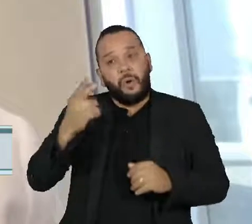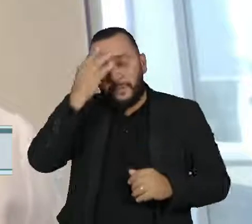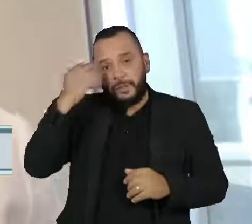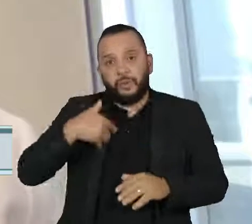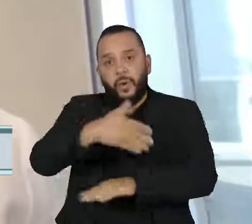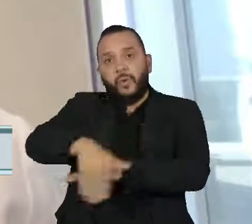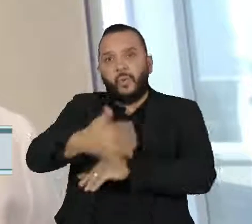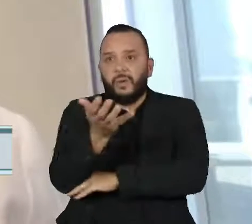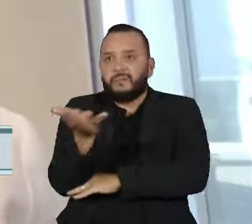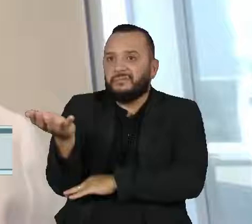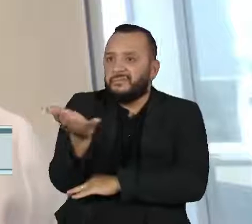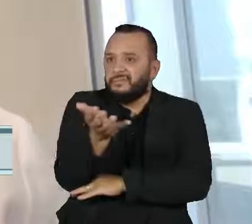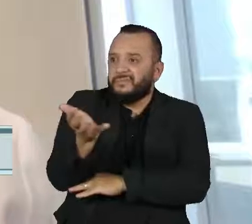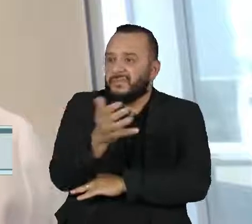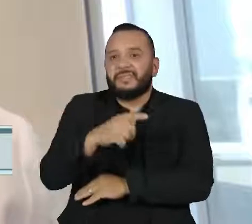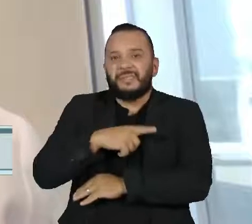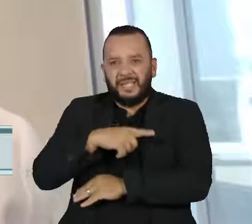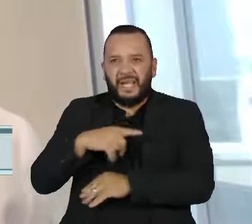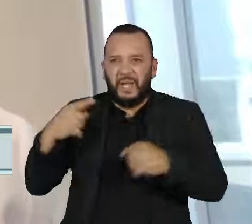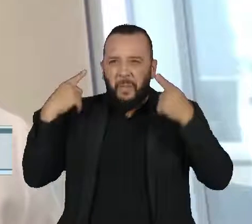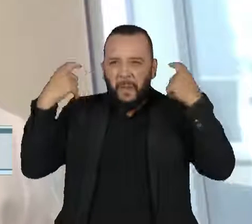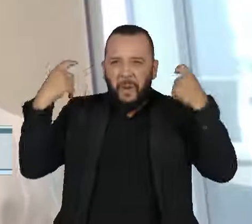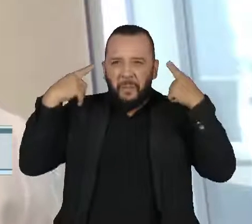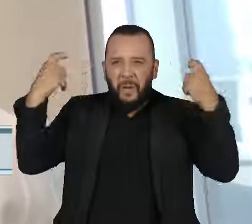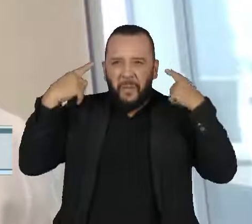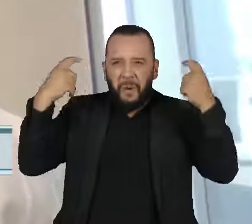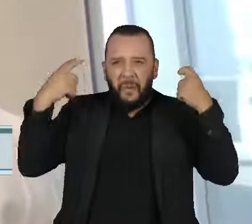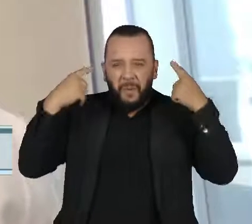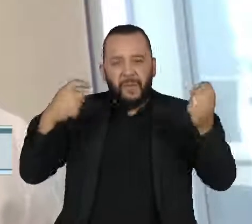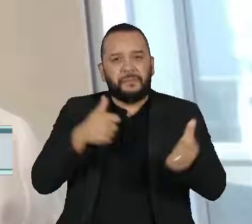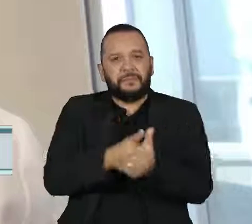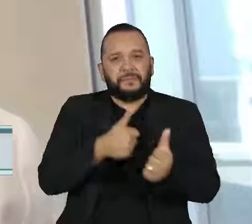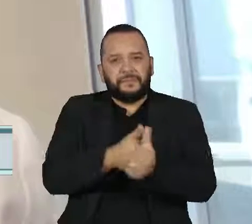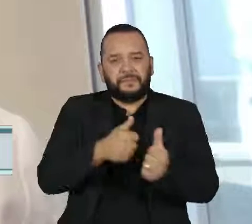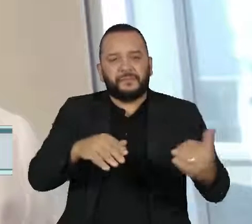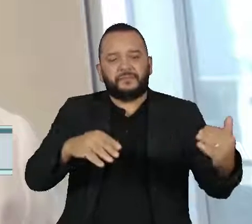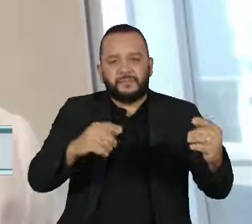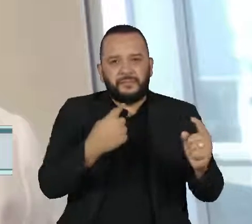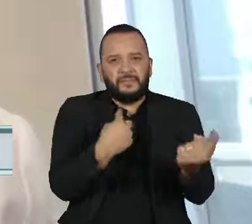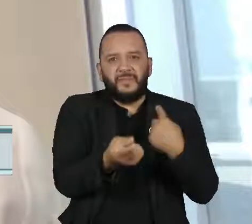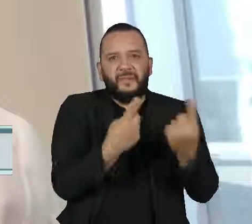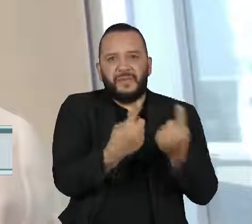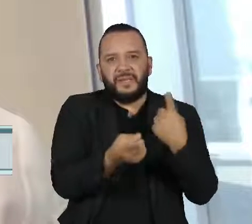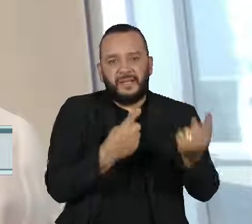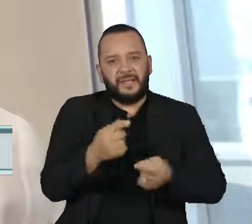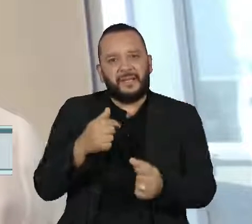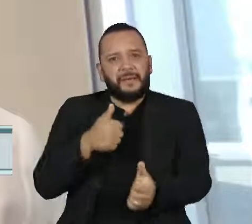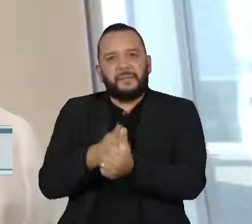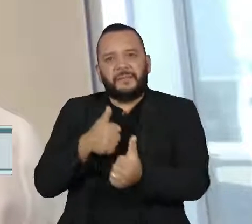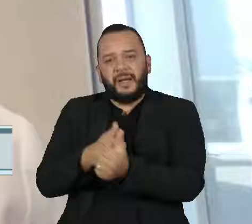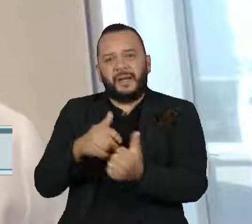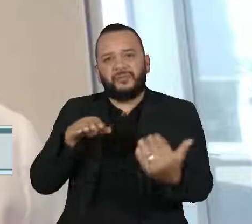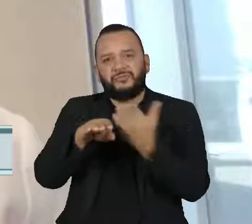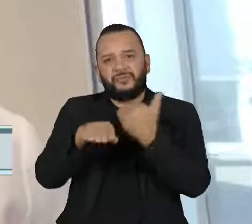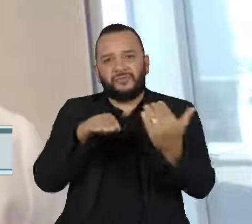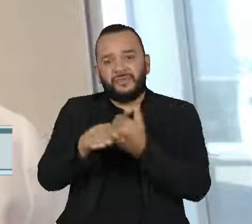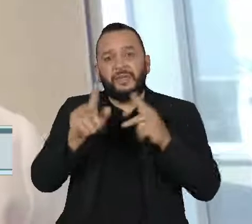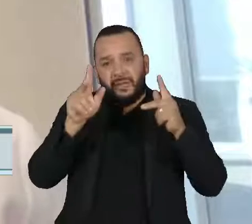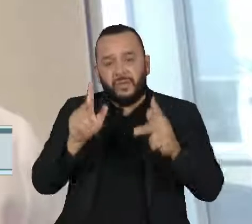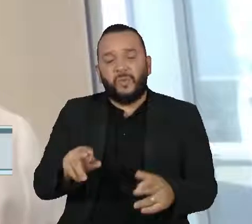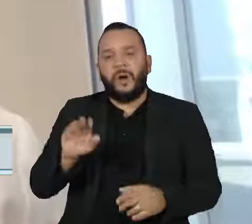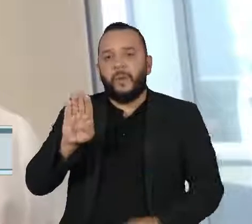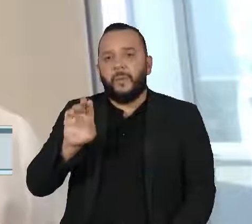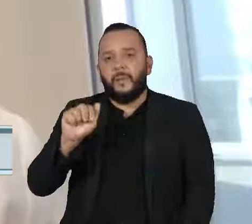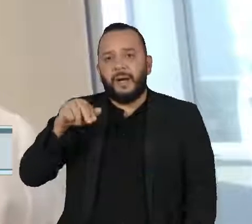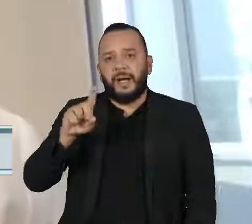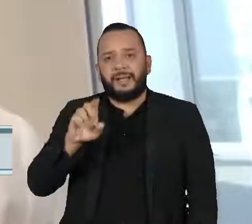de vulnerabilidade, que moram, por exemplo, perto de grandes avenidas, como já é feito um estudo, próximo da Avenida dos Bandeirantes, em São Paulo.